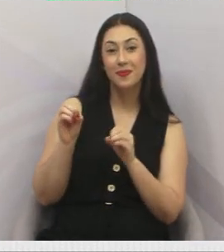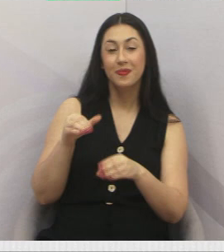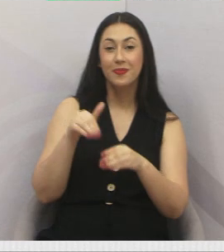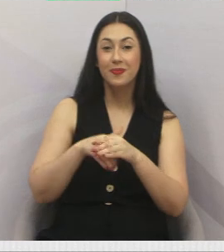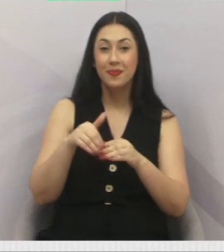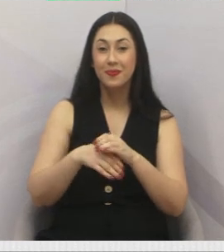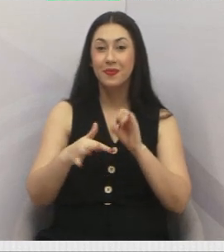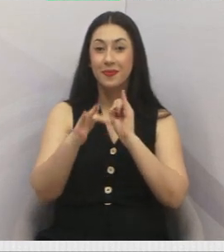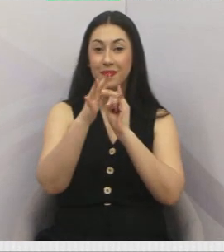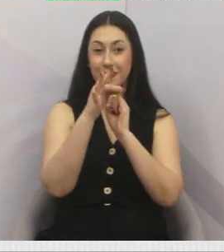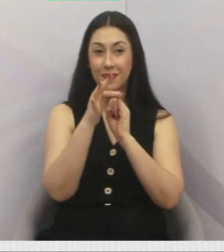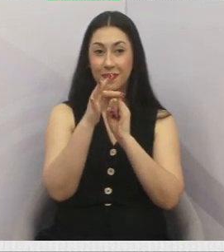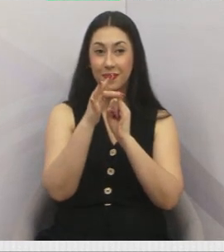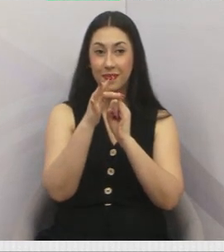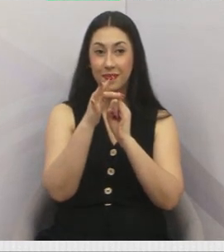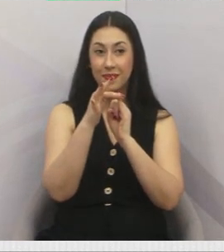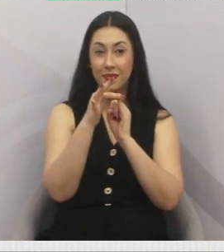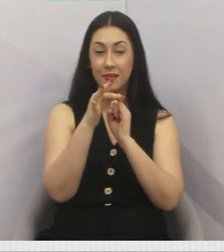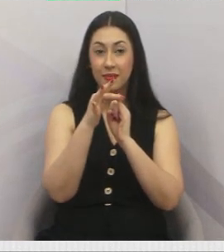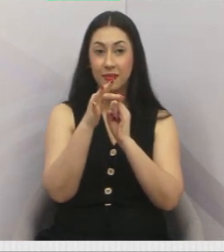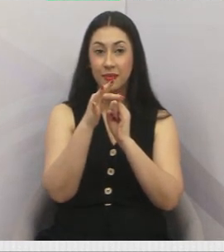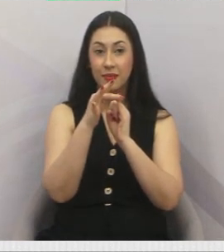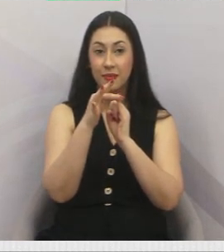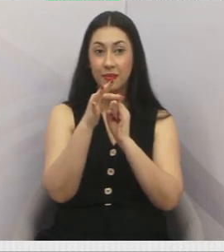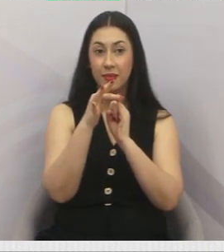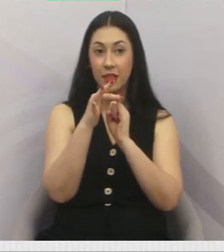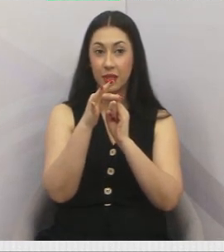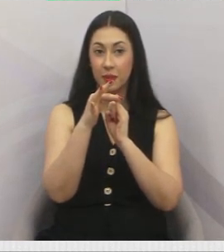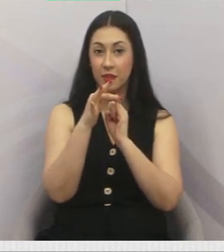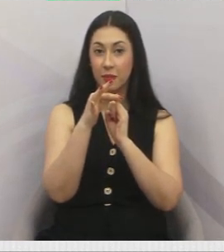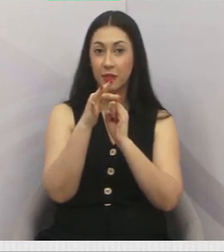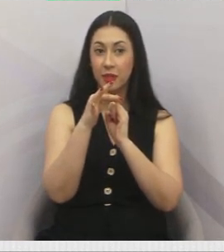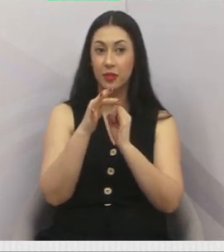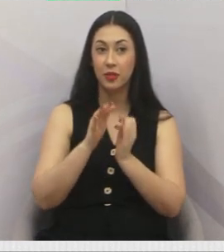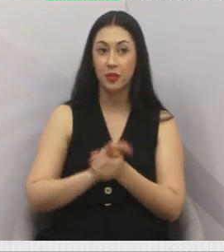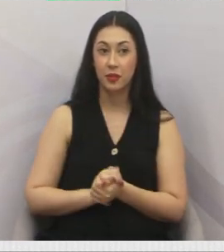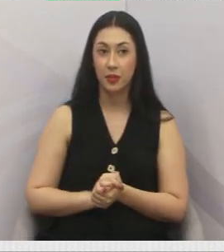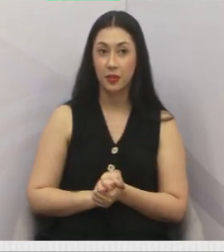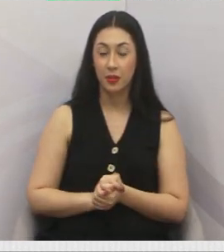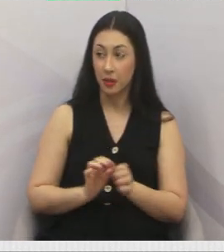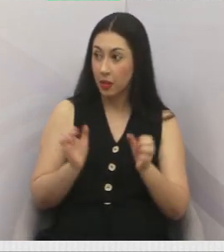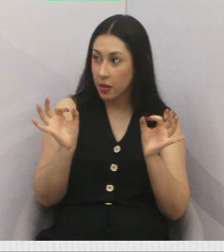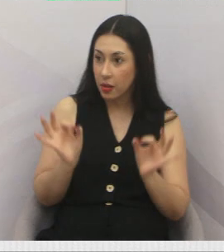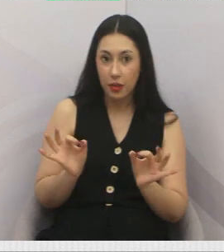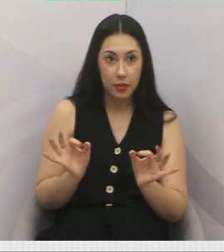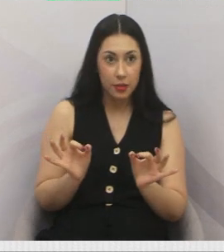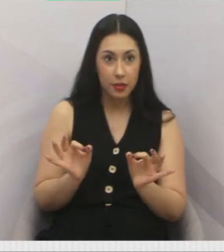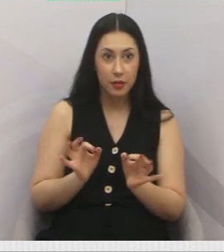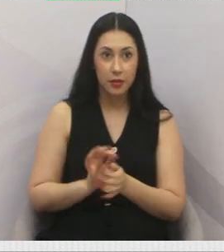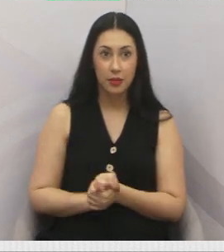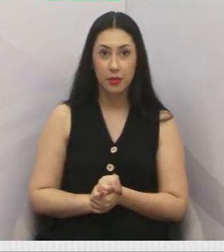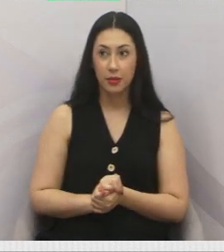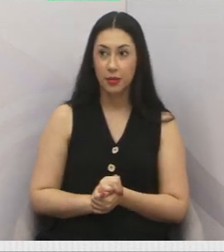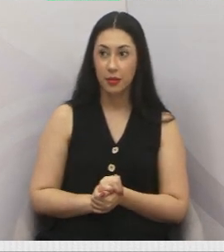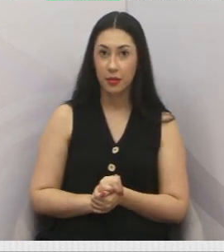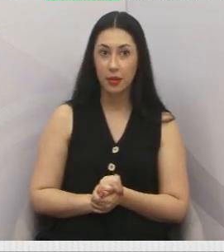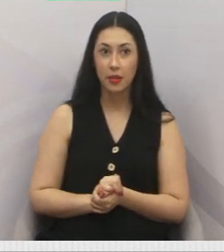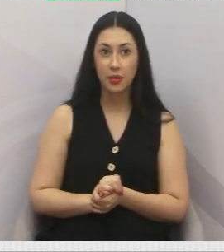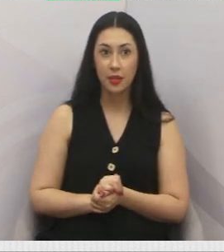Instituto Federal. Perdão, Instituto Federal, perdão. Entidades Acadêmicas, certo? Isso. Instituto